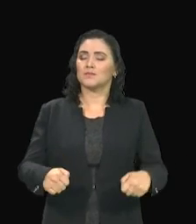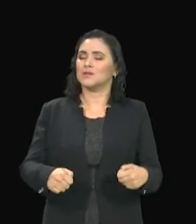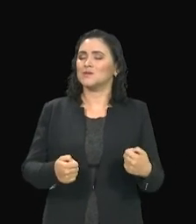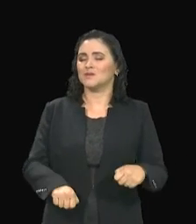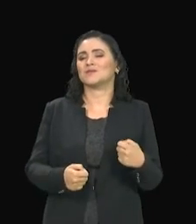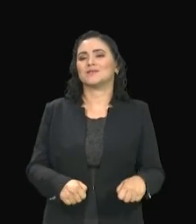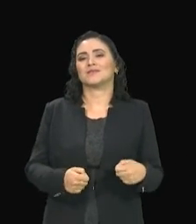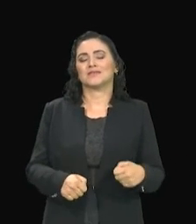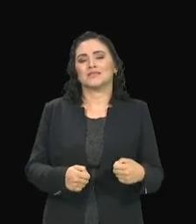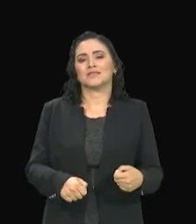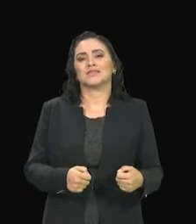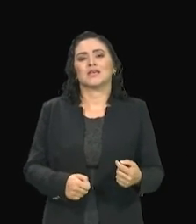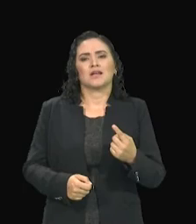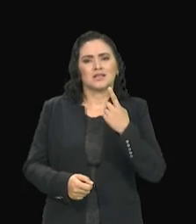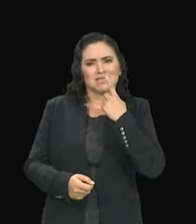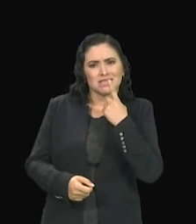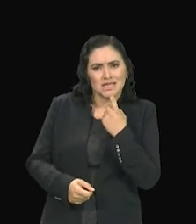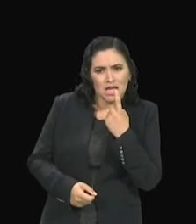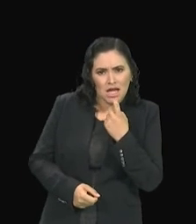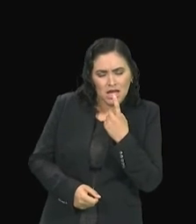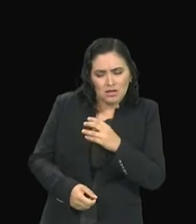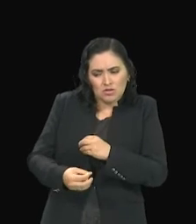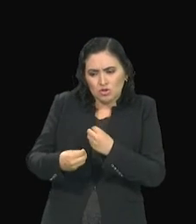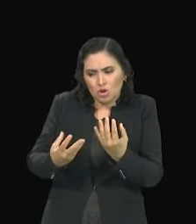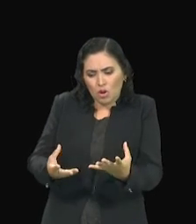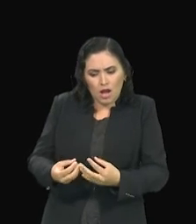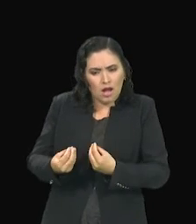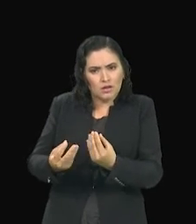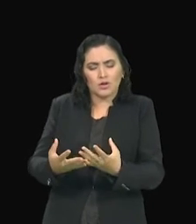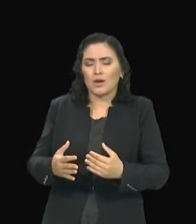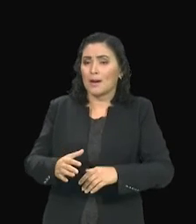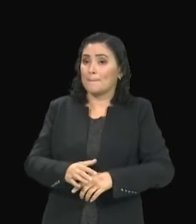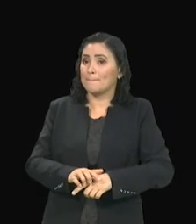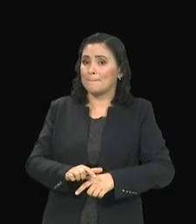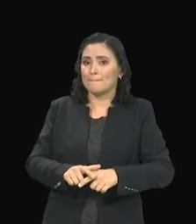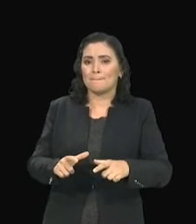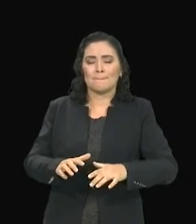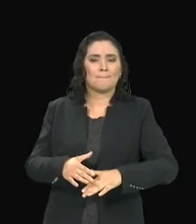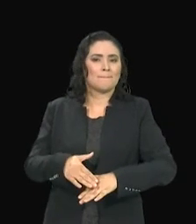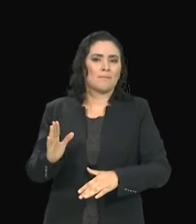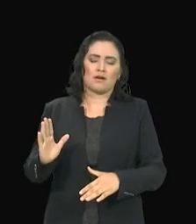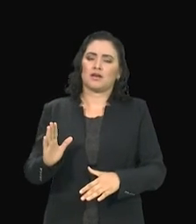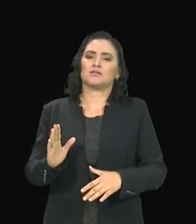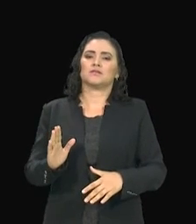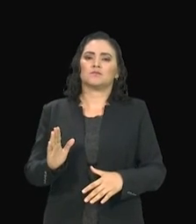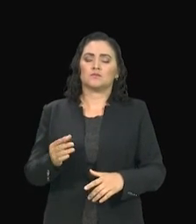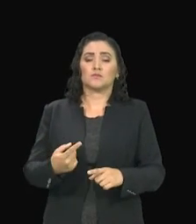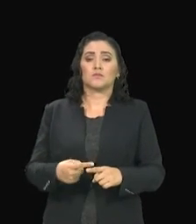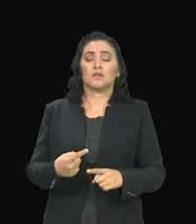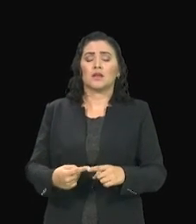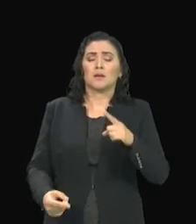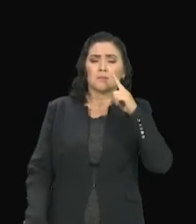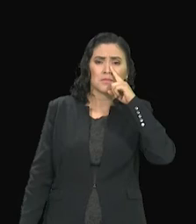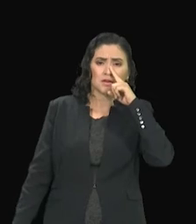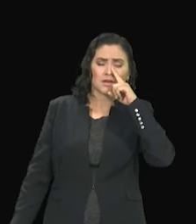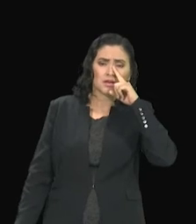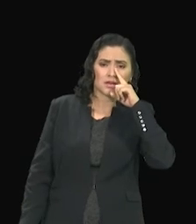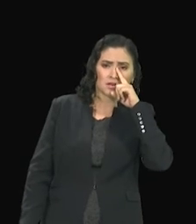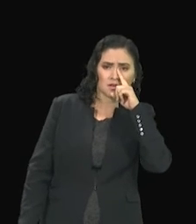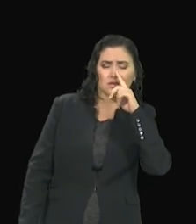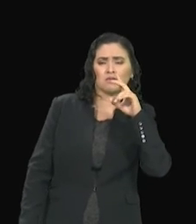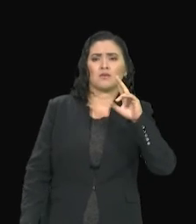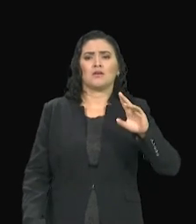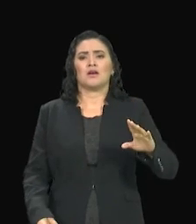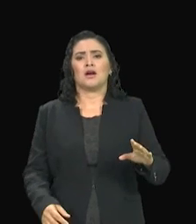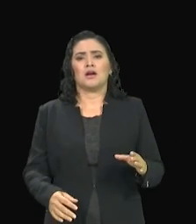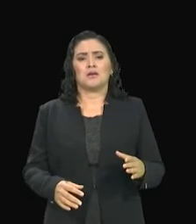para atender as emergências, atender as intercorrências que tem até de uma cirurgia, ou seja, daqueles tratamentos longos